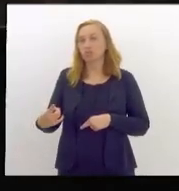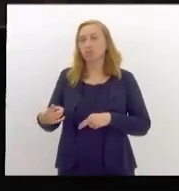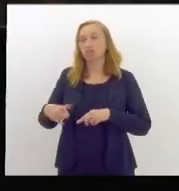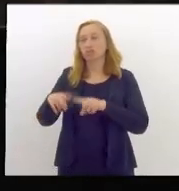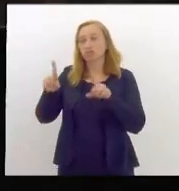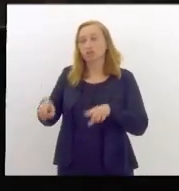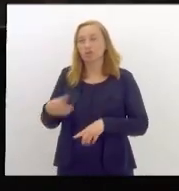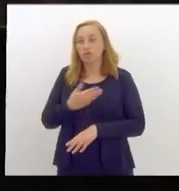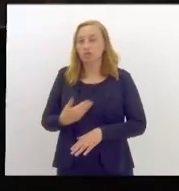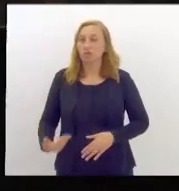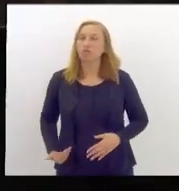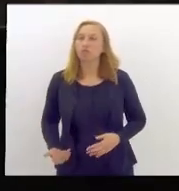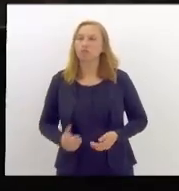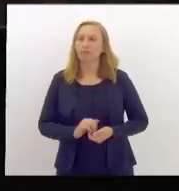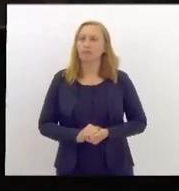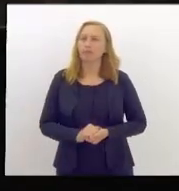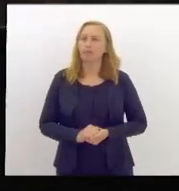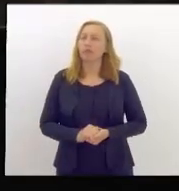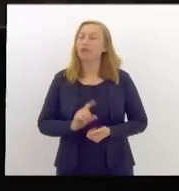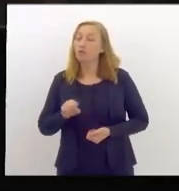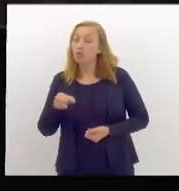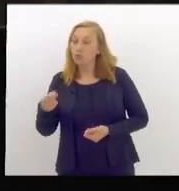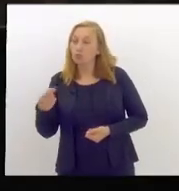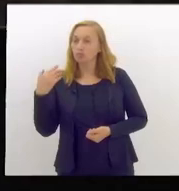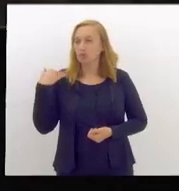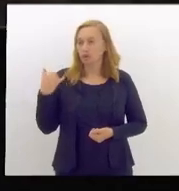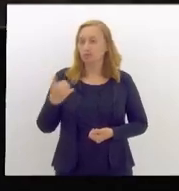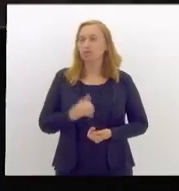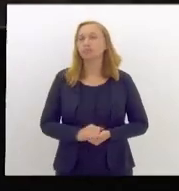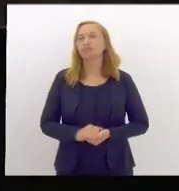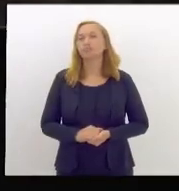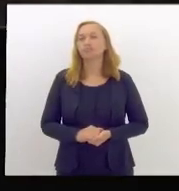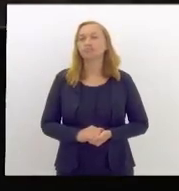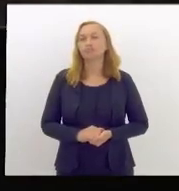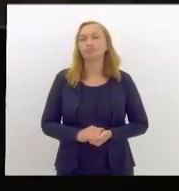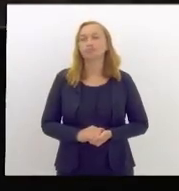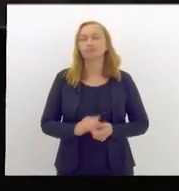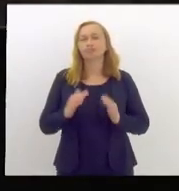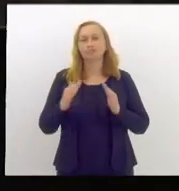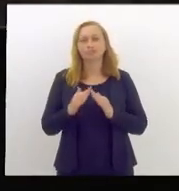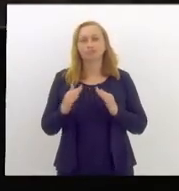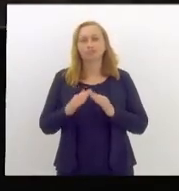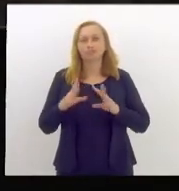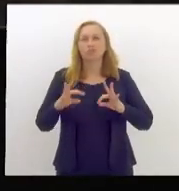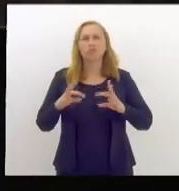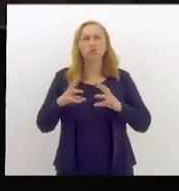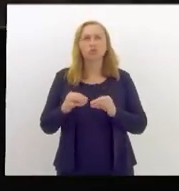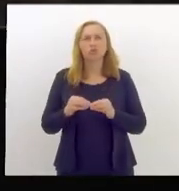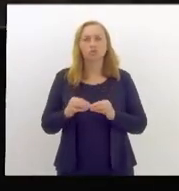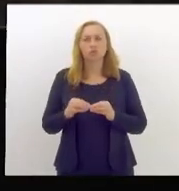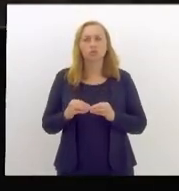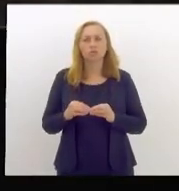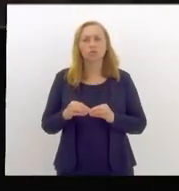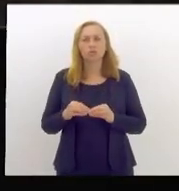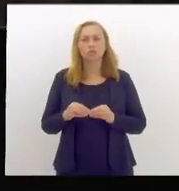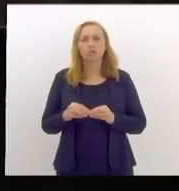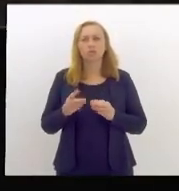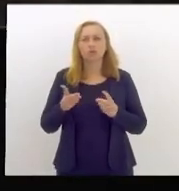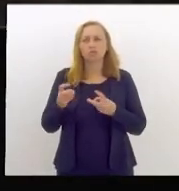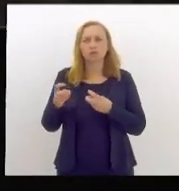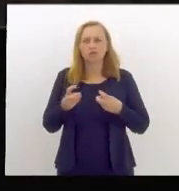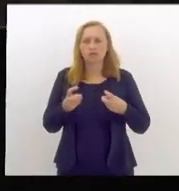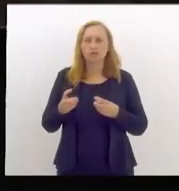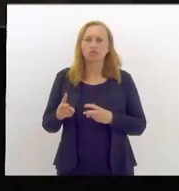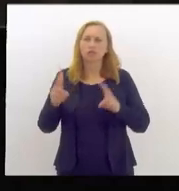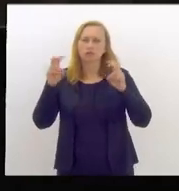públicos por outro lado nesta casa todo momento nós ouvimos a questão